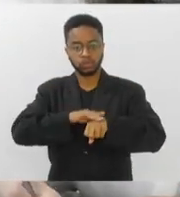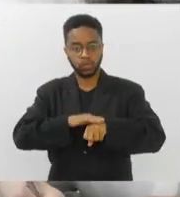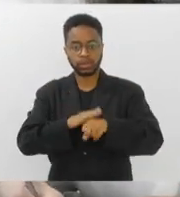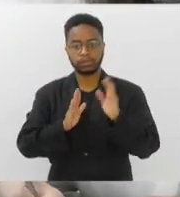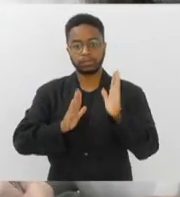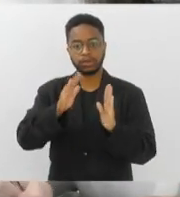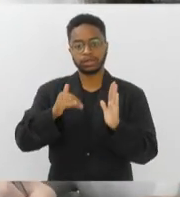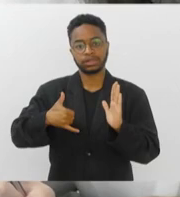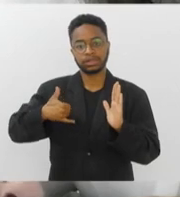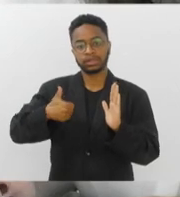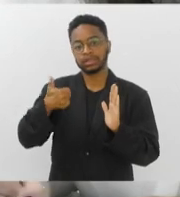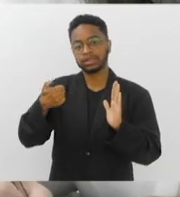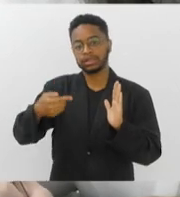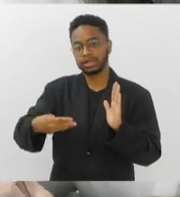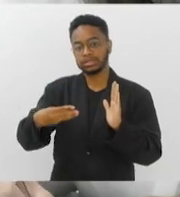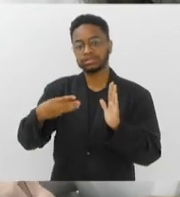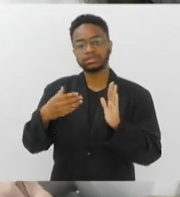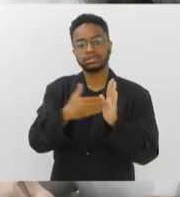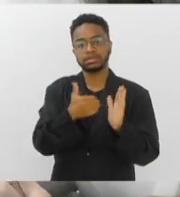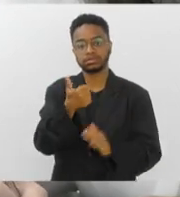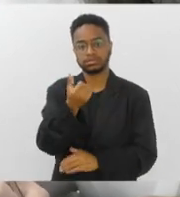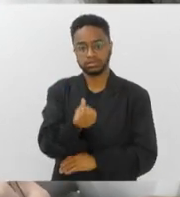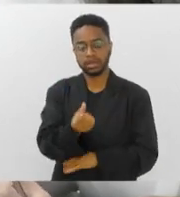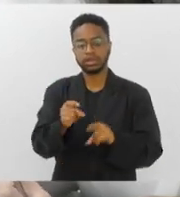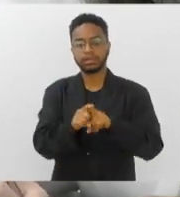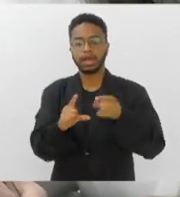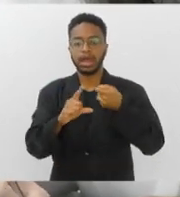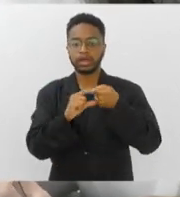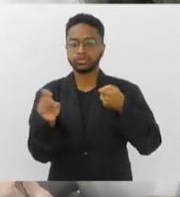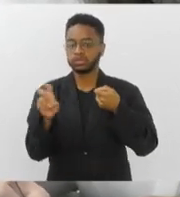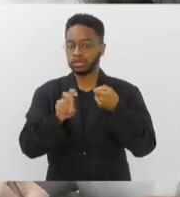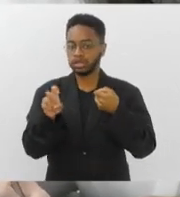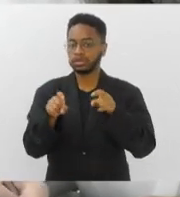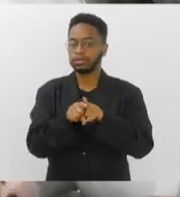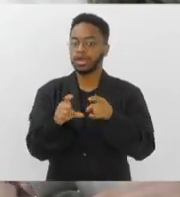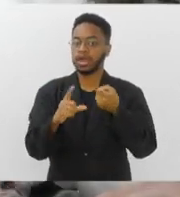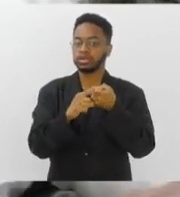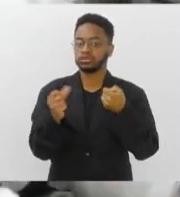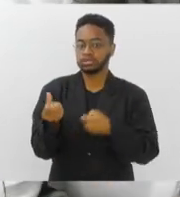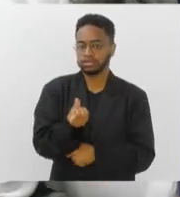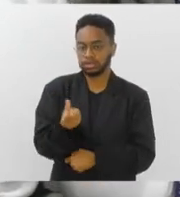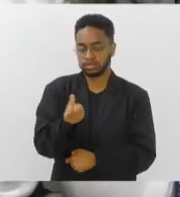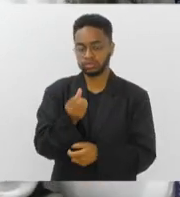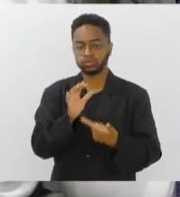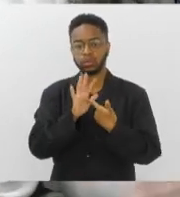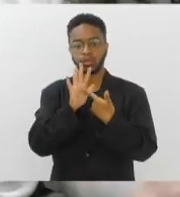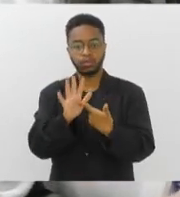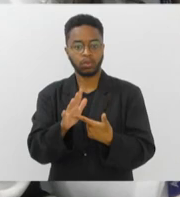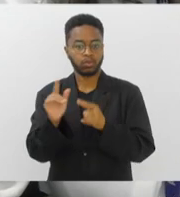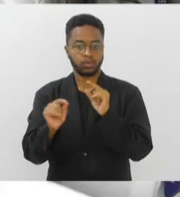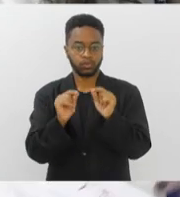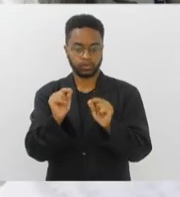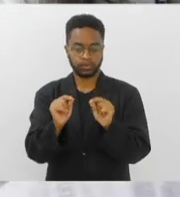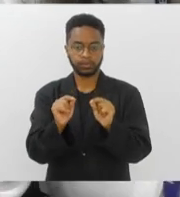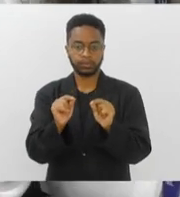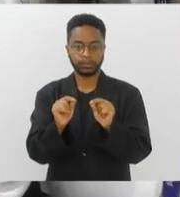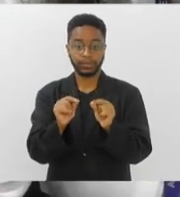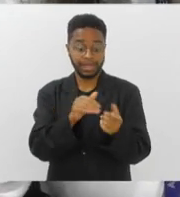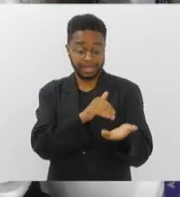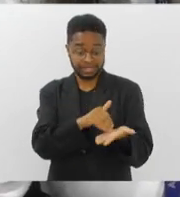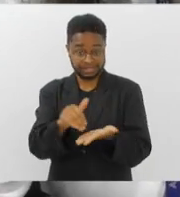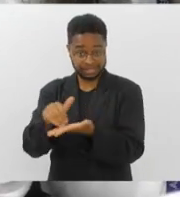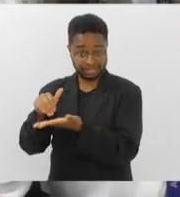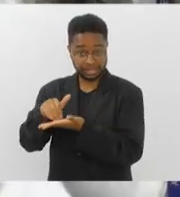etária de 3 aos 16 anos. Para além disso, o artigo 5º e o artigo 6º ele fala que deverão as